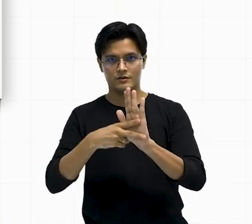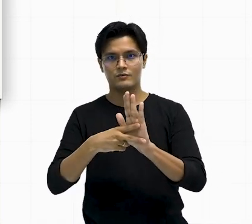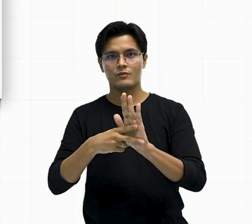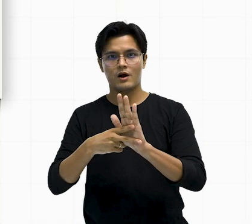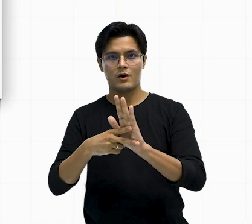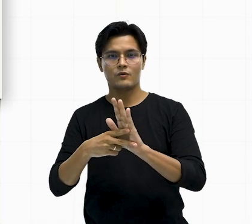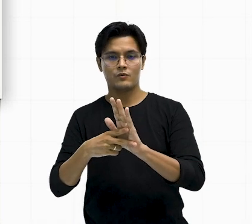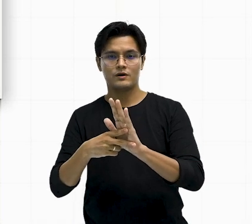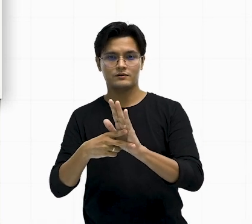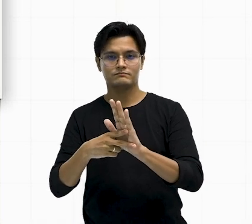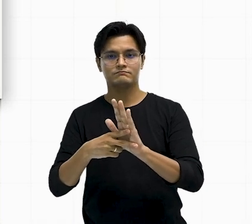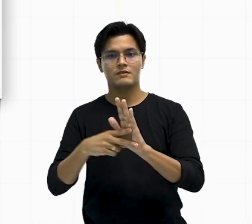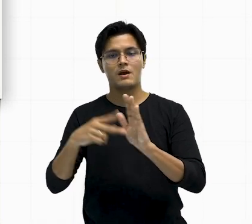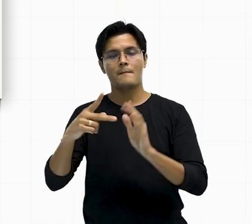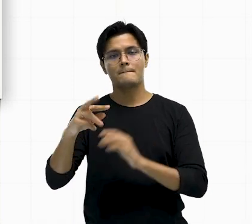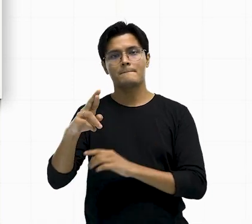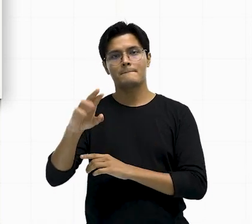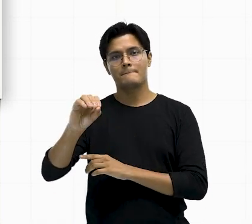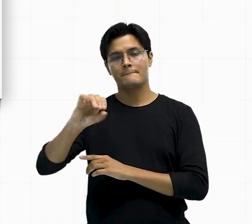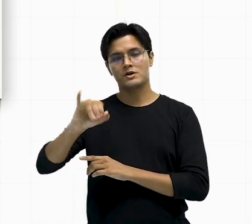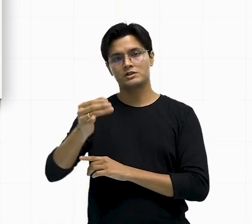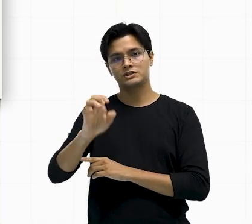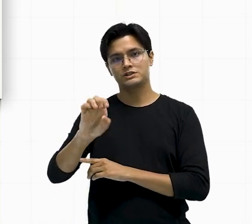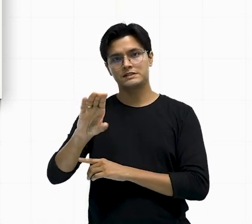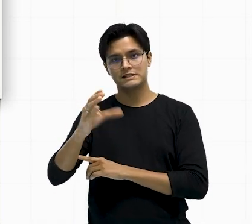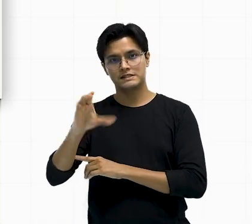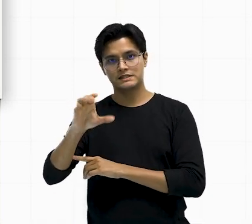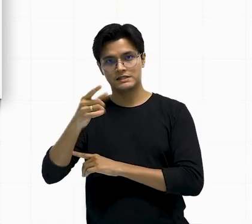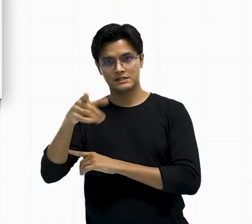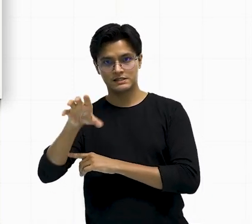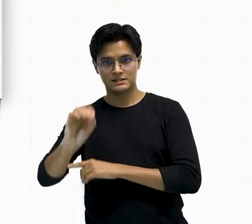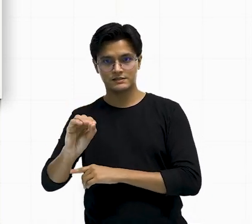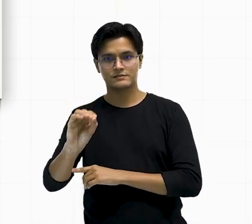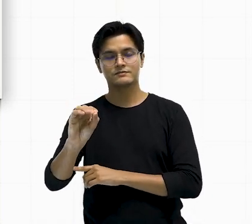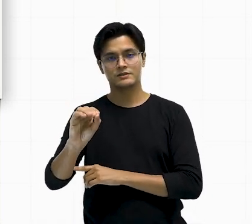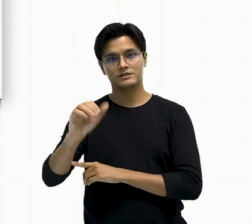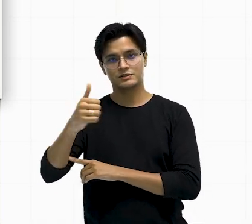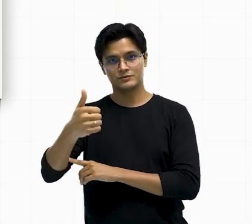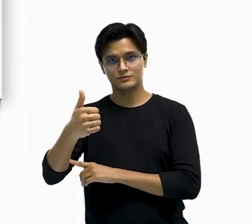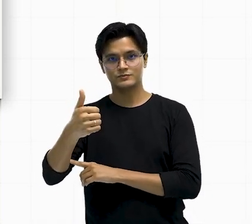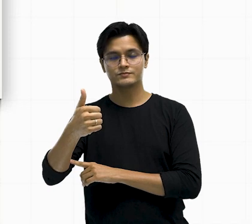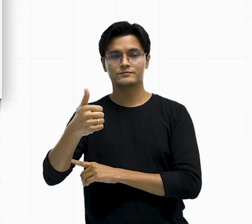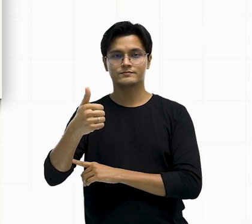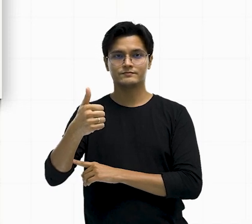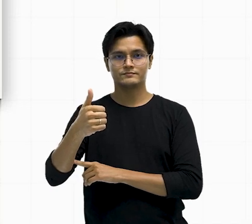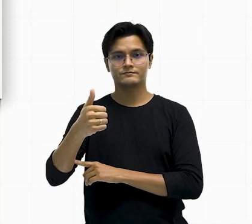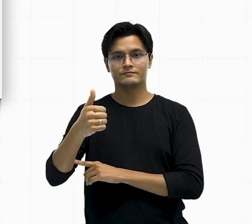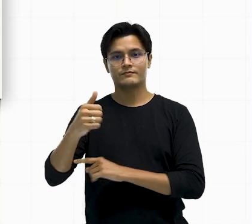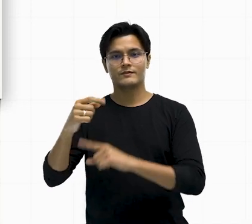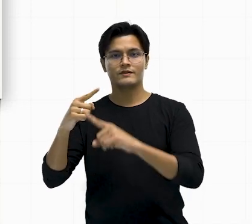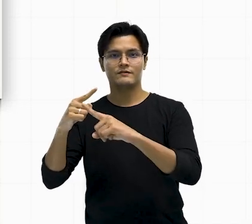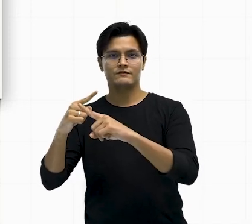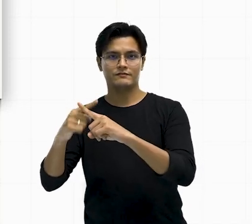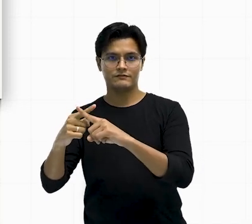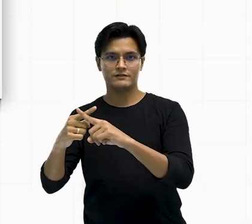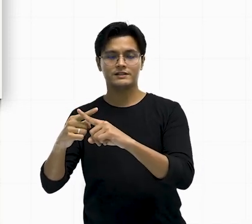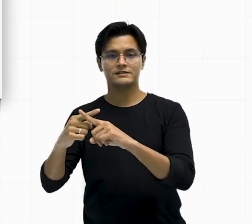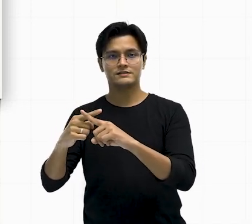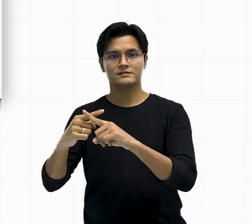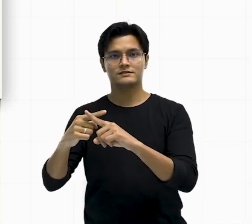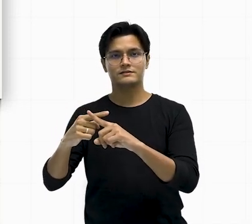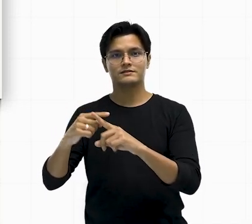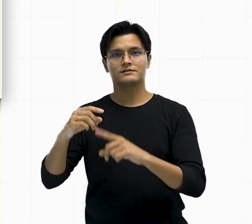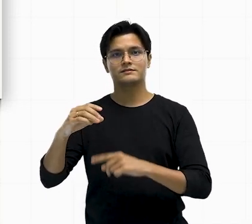da projeção desse cateto, tá? Da projeção 1, pelo